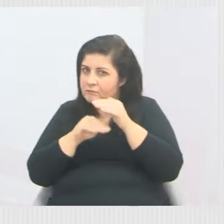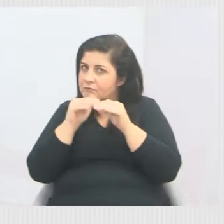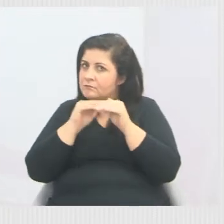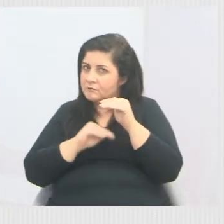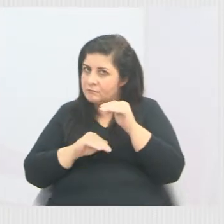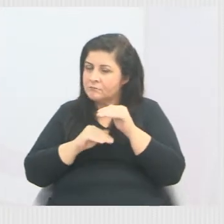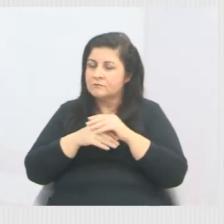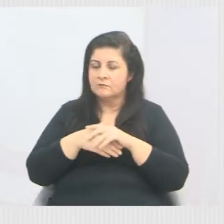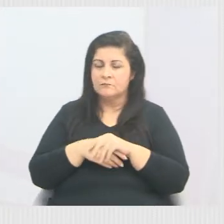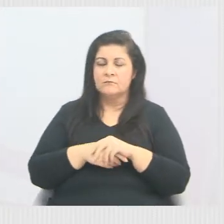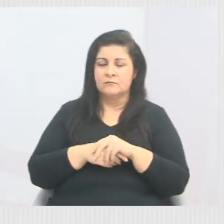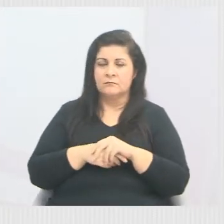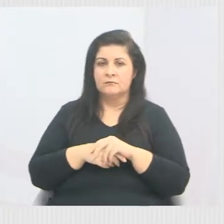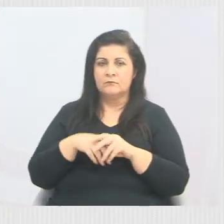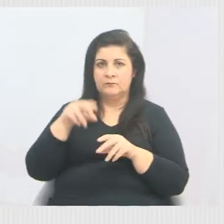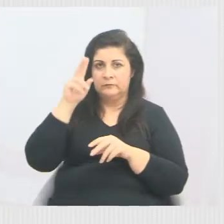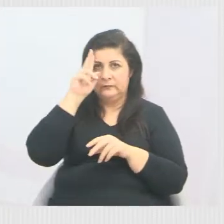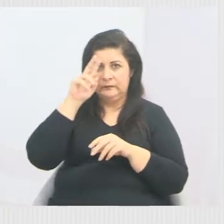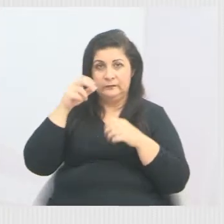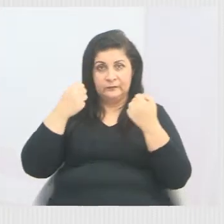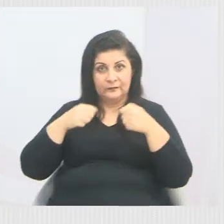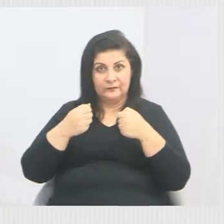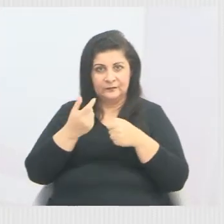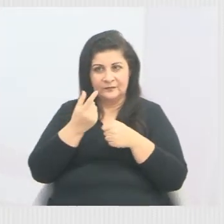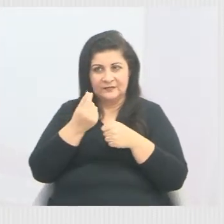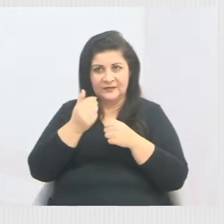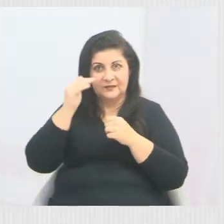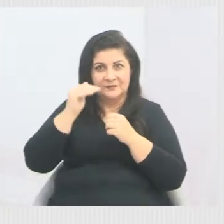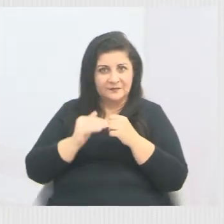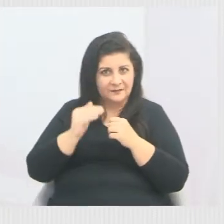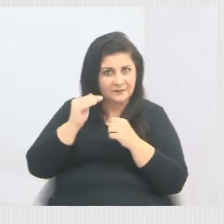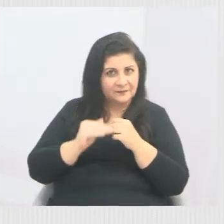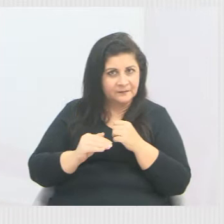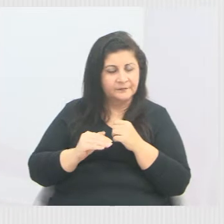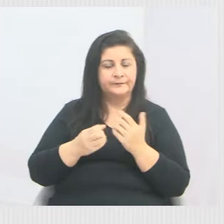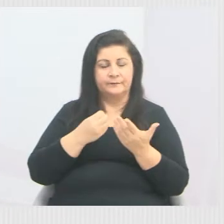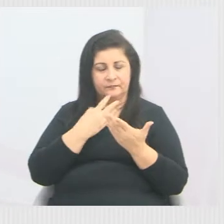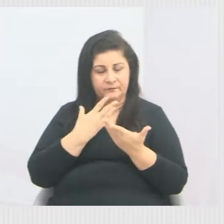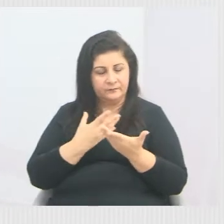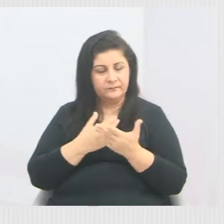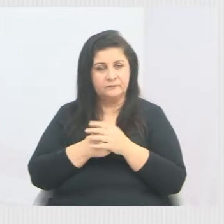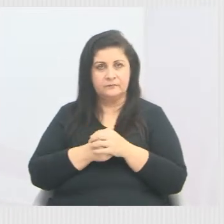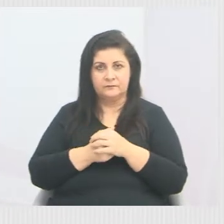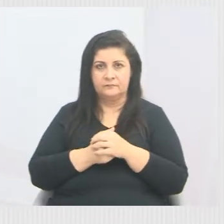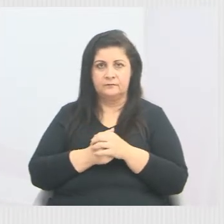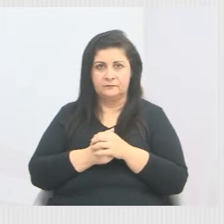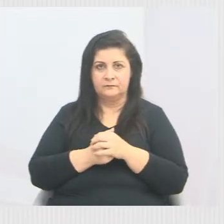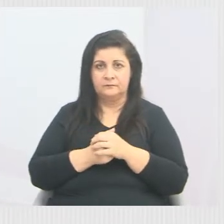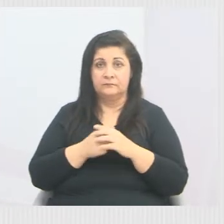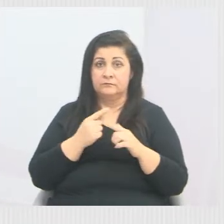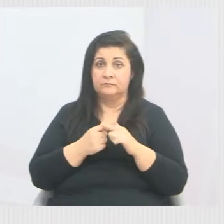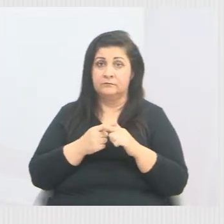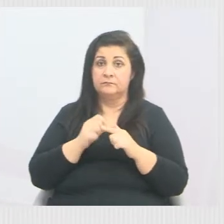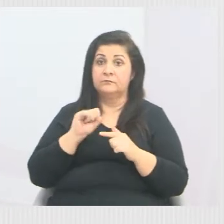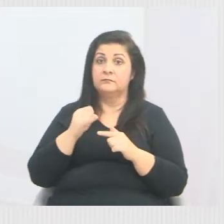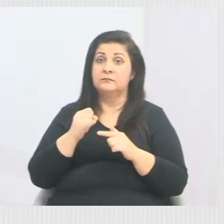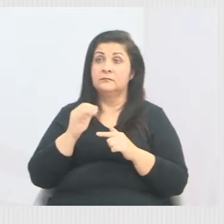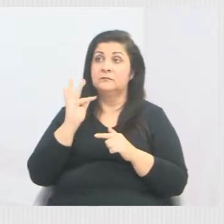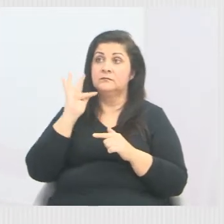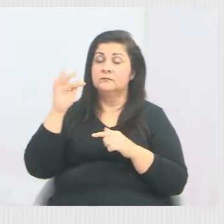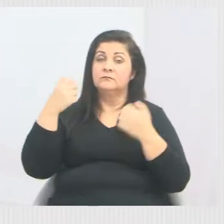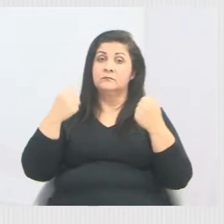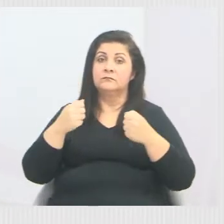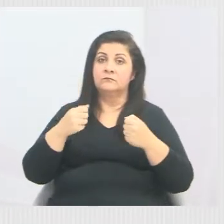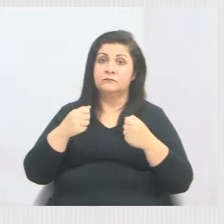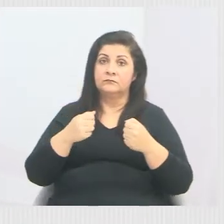né? Lembrando sempre que essa economia, ela pode ser, sim, de uma forma inesperada, utilizada para salvar vidas, né?